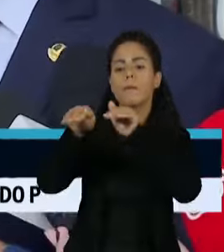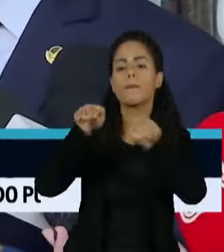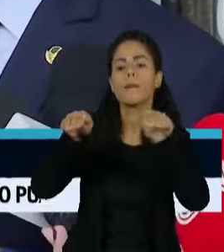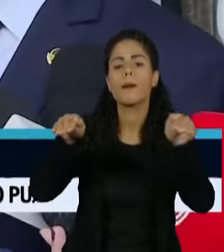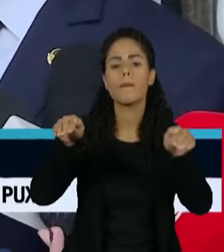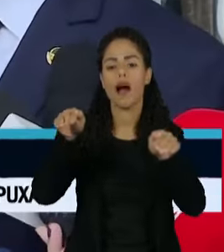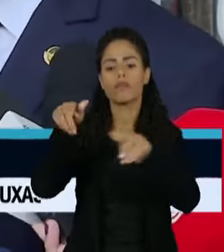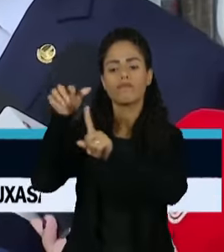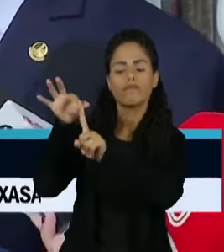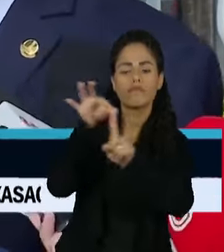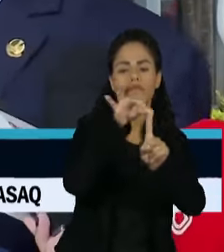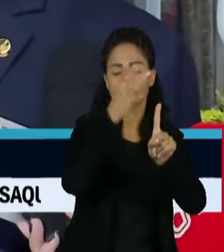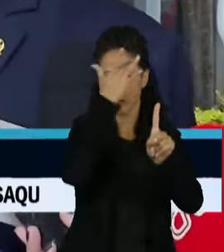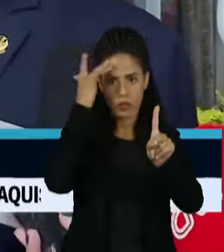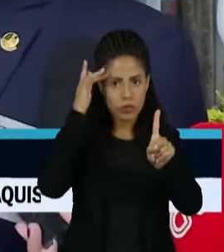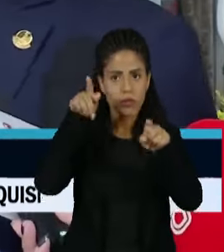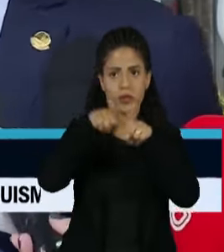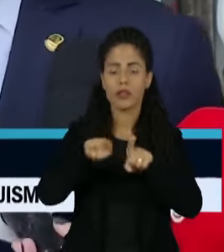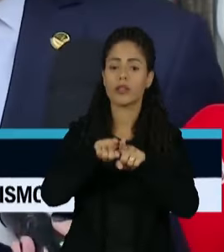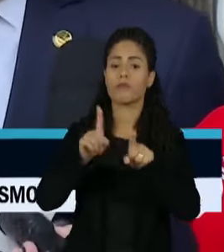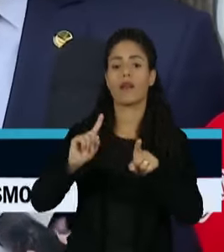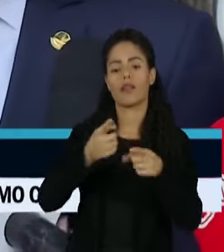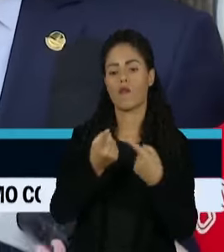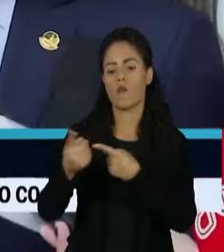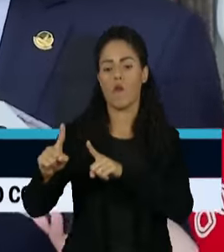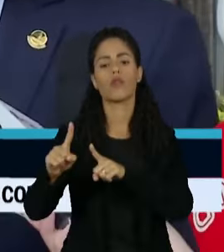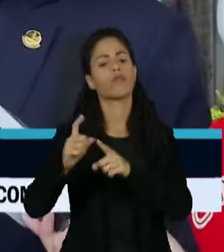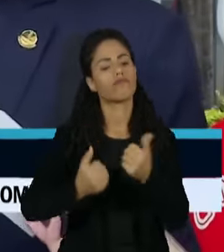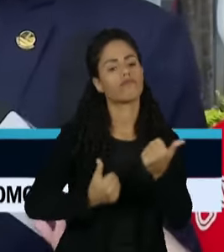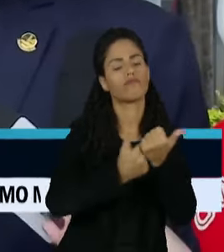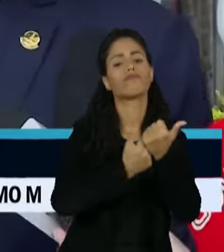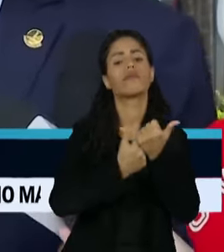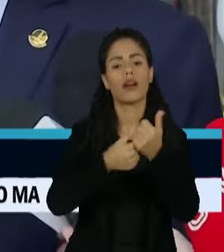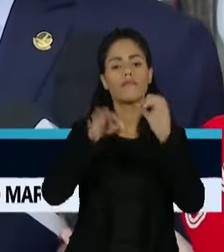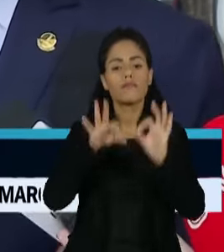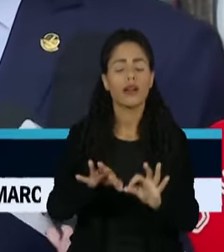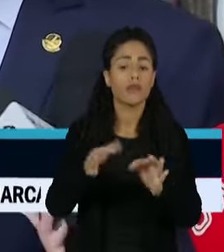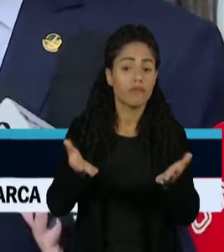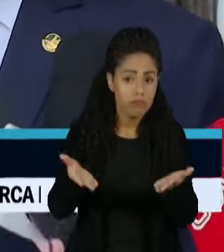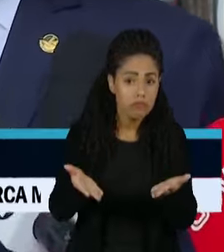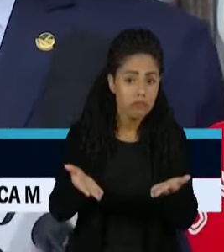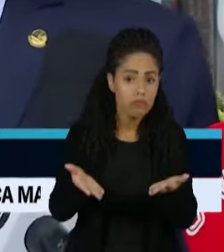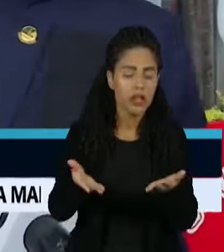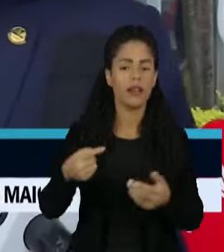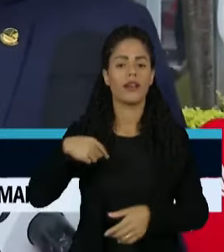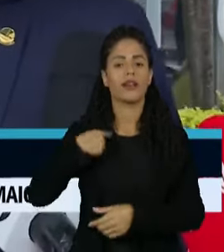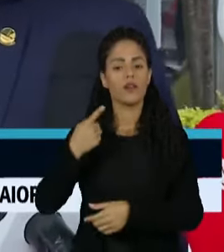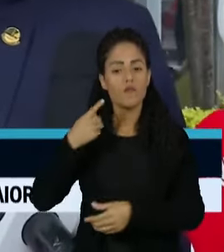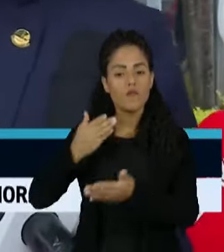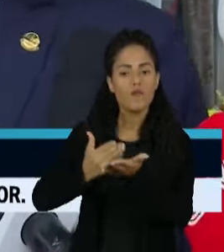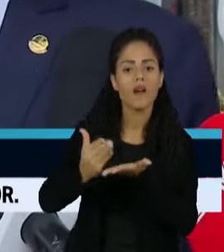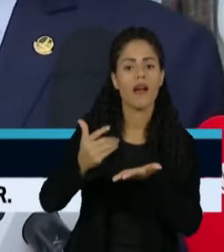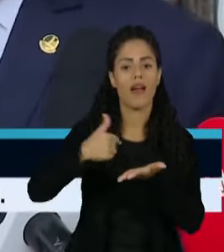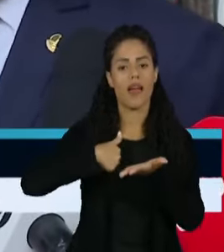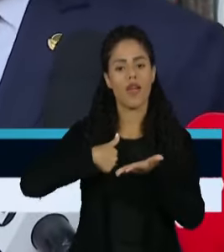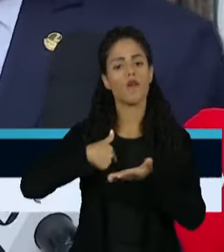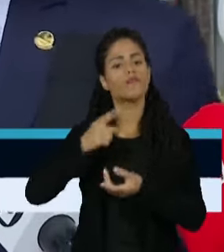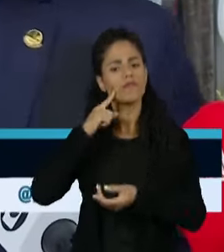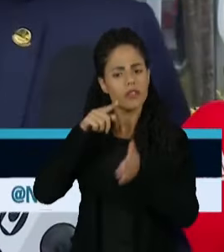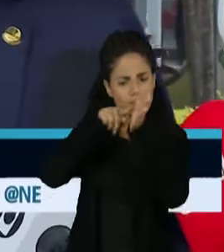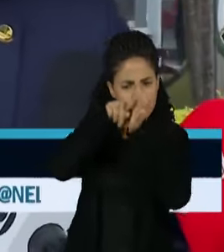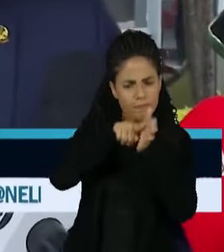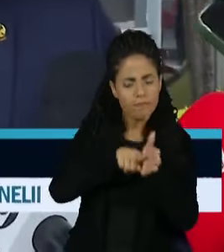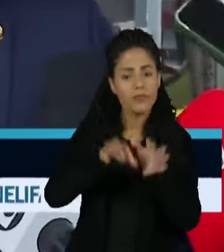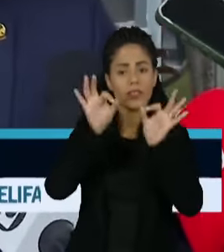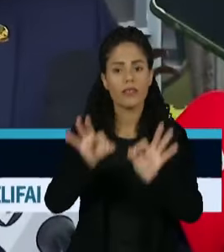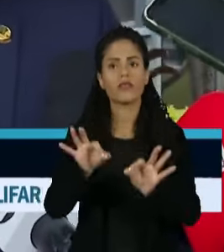Há requerimentos de convocação tanto da oposição quanto da base de apoio ao governo. E para dirimir quaisquer dúvidas,